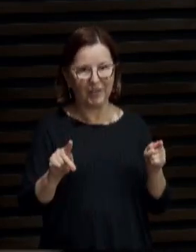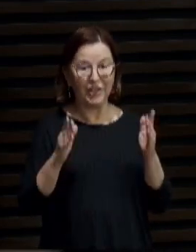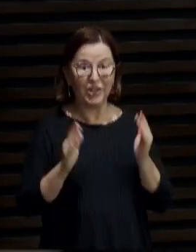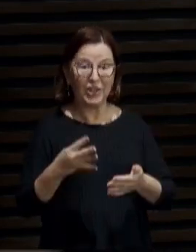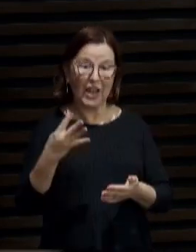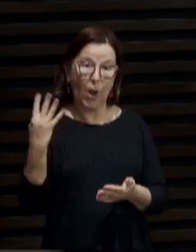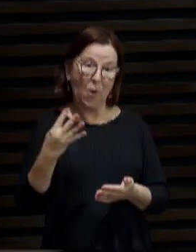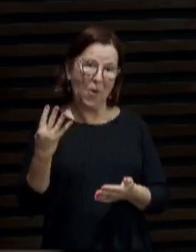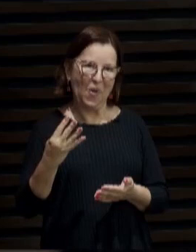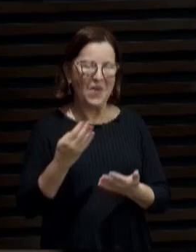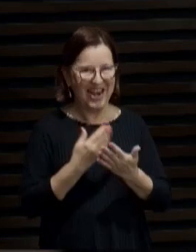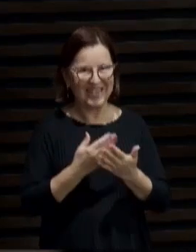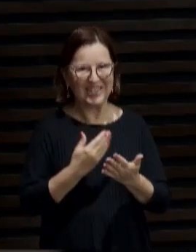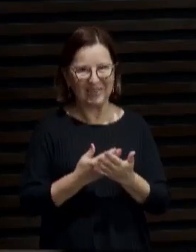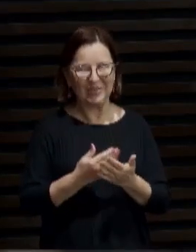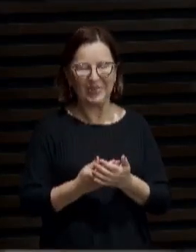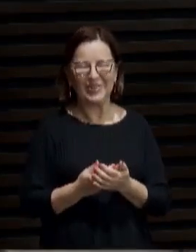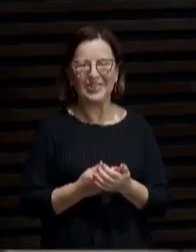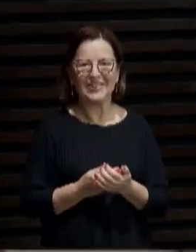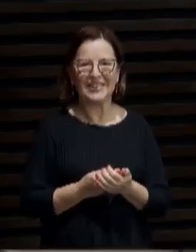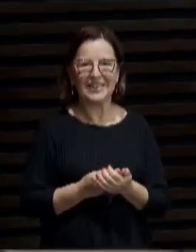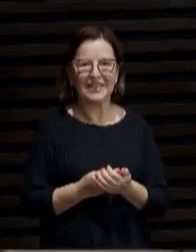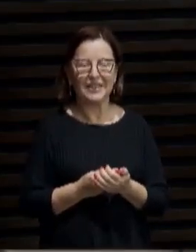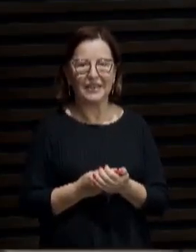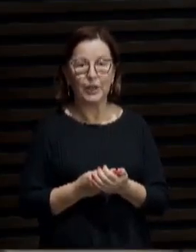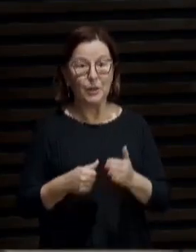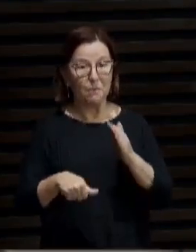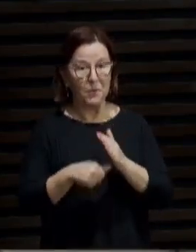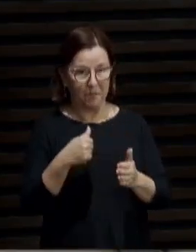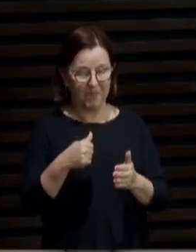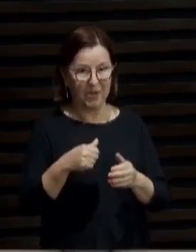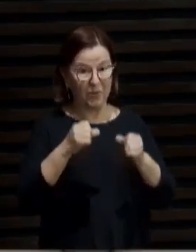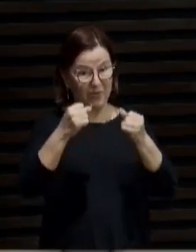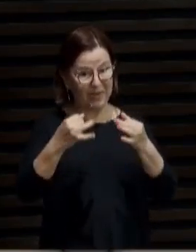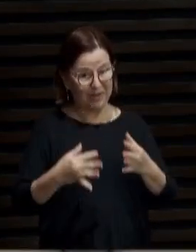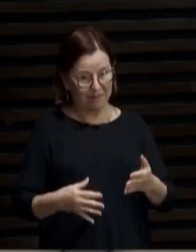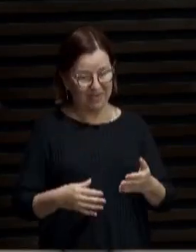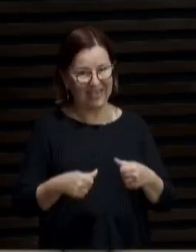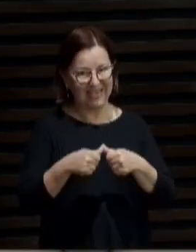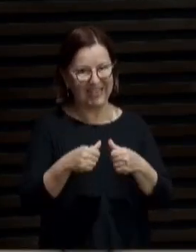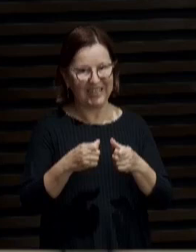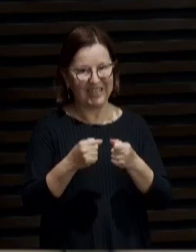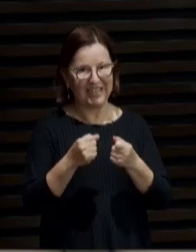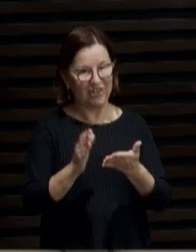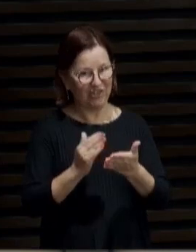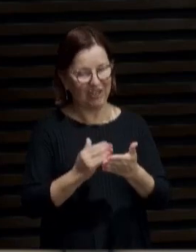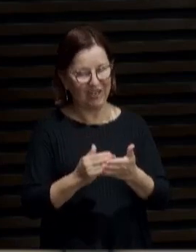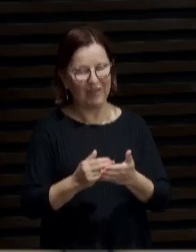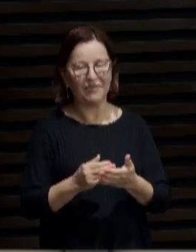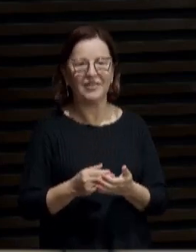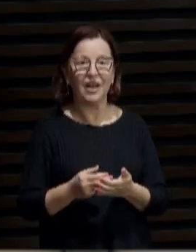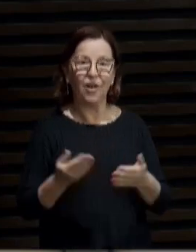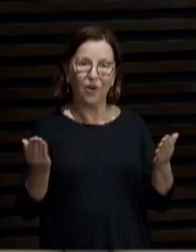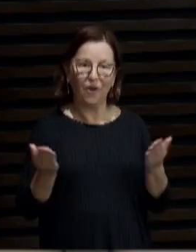Nas ocasiões anteriores nós fizemos uma introdução ao livro, e depois nós trabalhamos com a carta de Éfeso e de Esmirna, e hoje nós